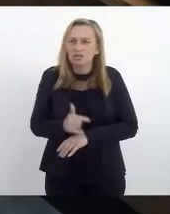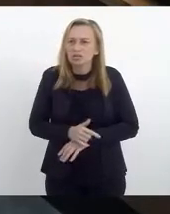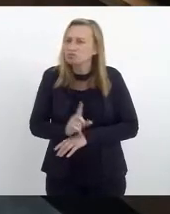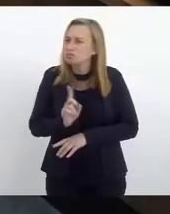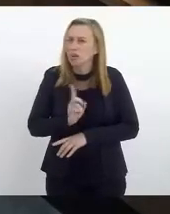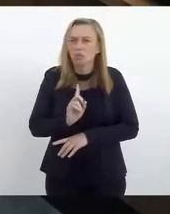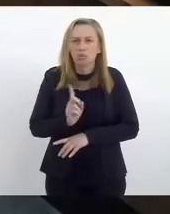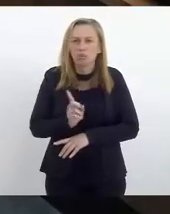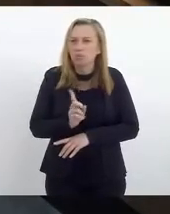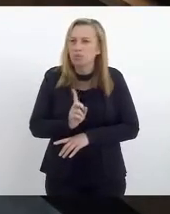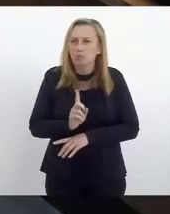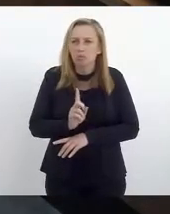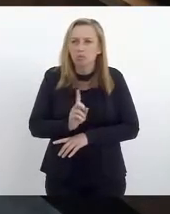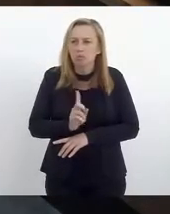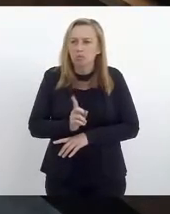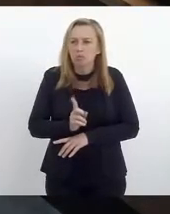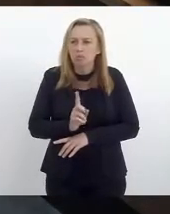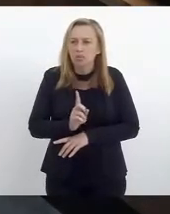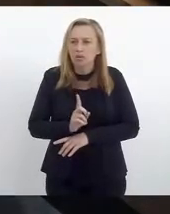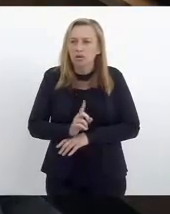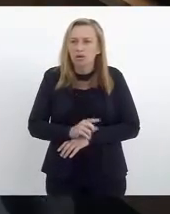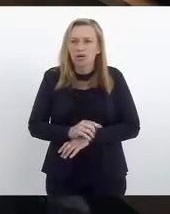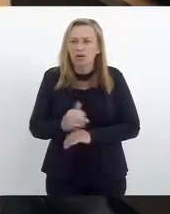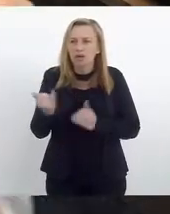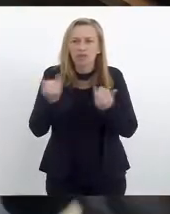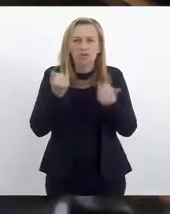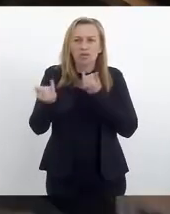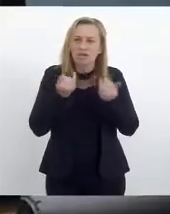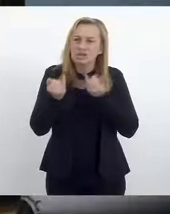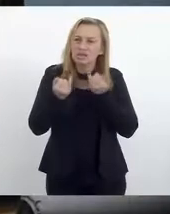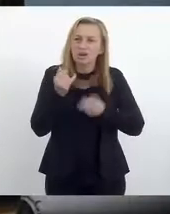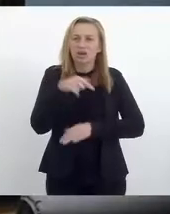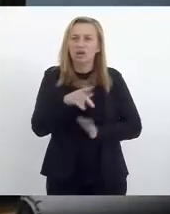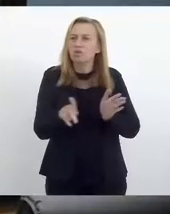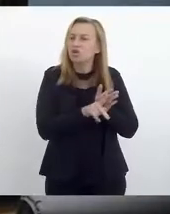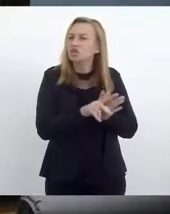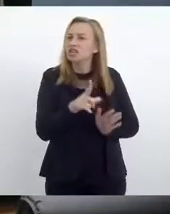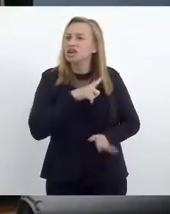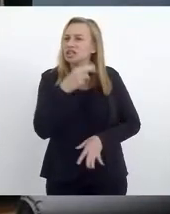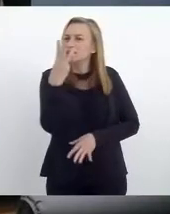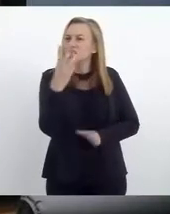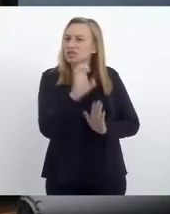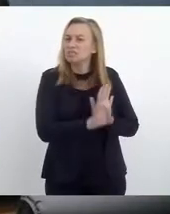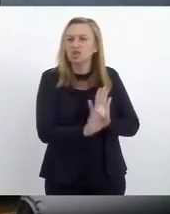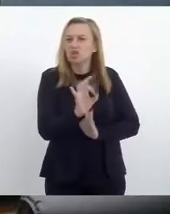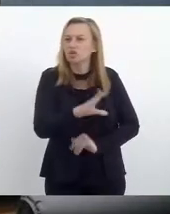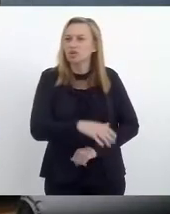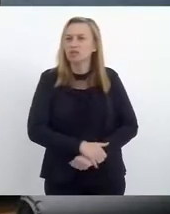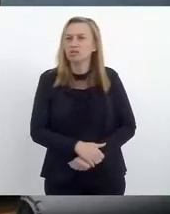Não. Pelo menos a informação que está chegando aqui é que o projeto só teria 3 emendas.